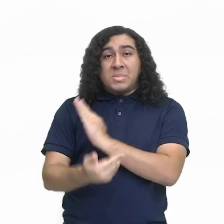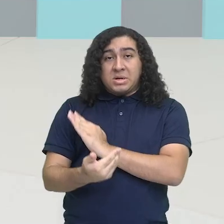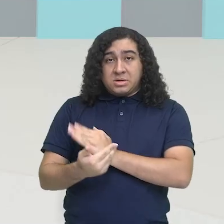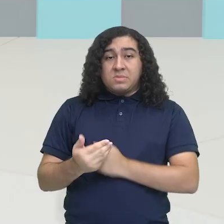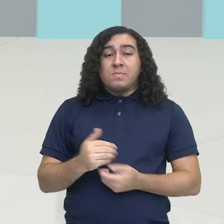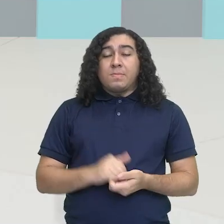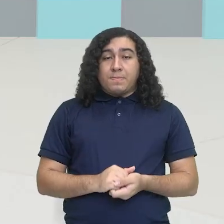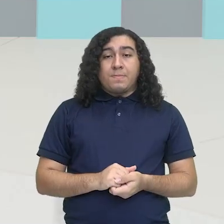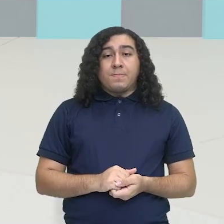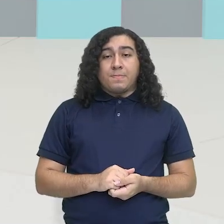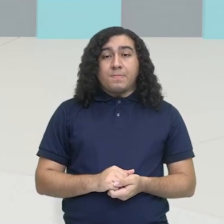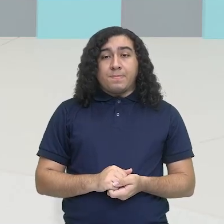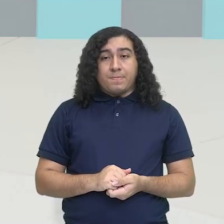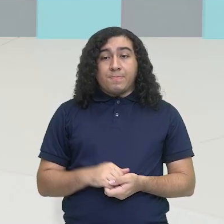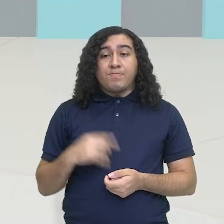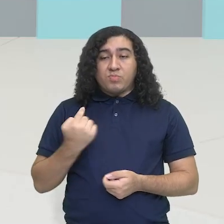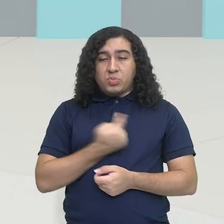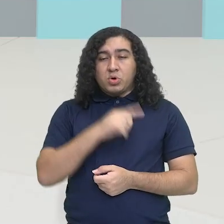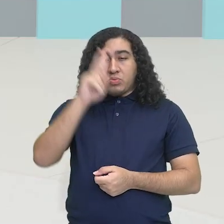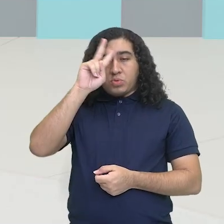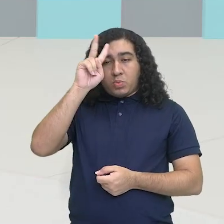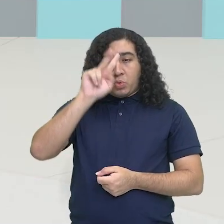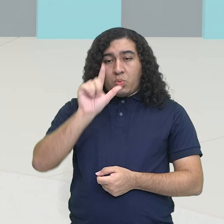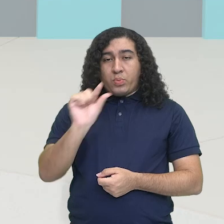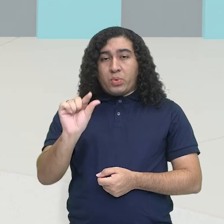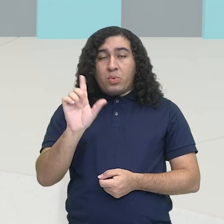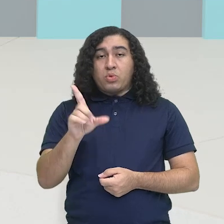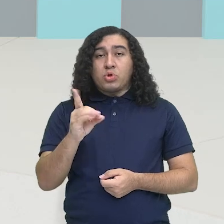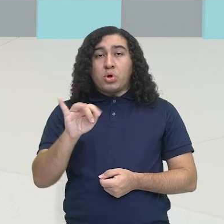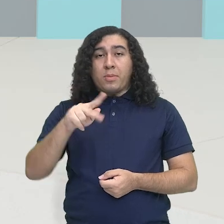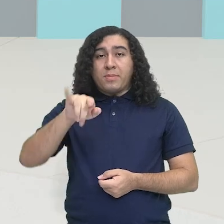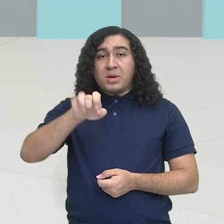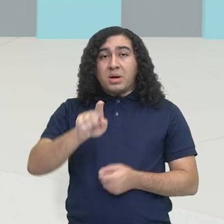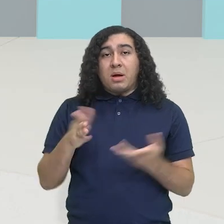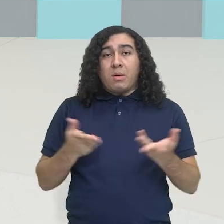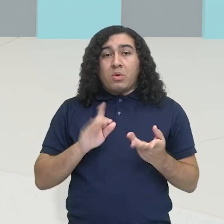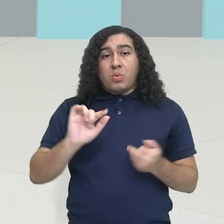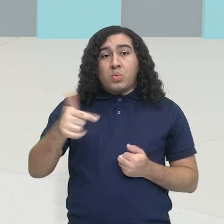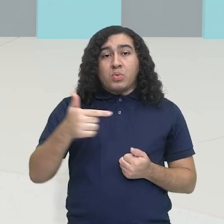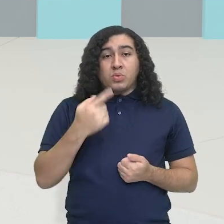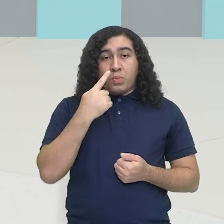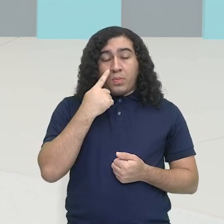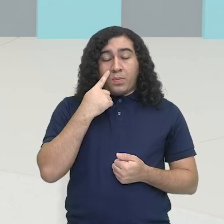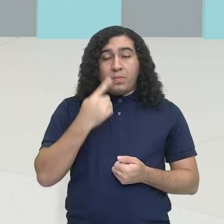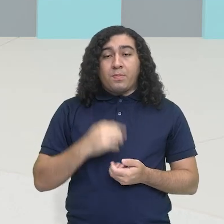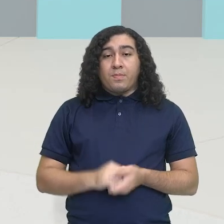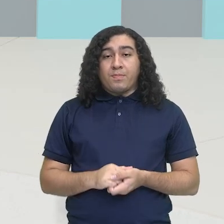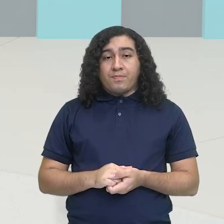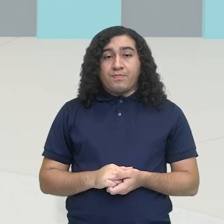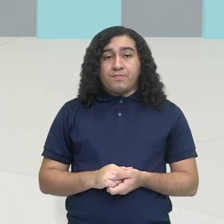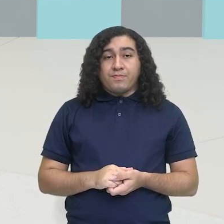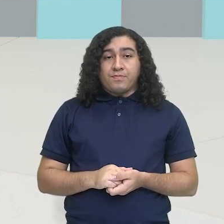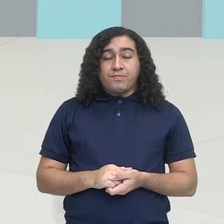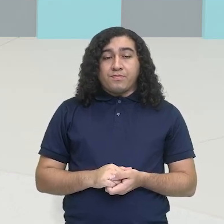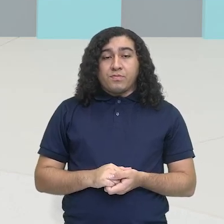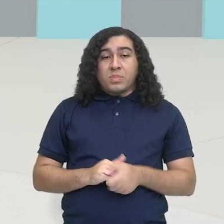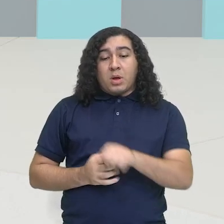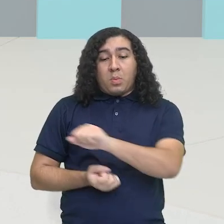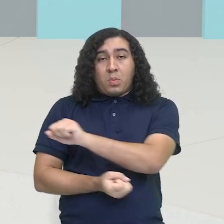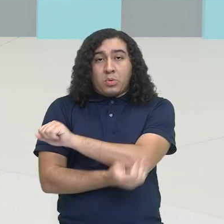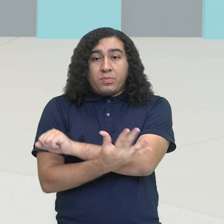ok? Muito bem, então aqui a gente conseguiu relembrar um pouco sobre o doping, agora a gente vai passar para o outro ponto, que é a propina,